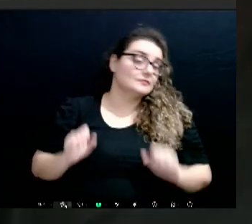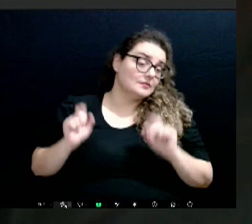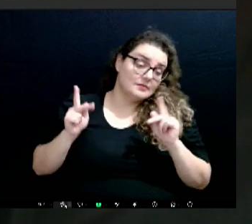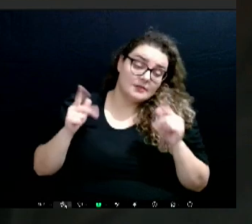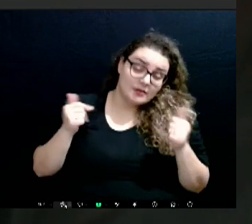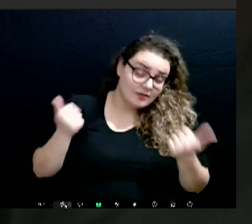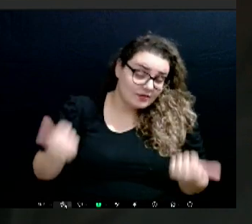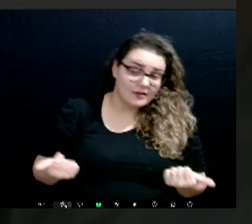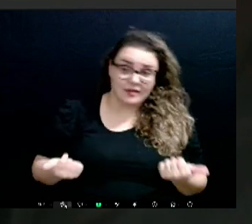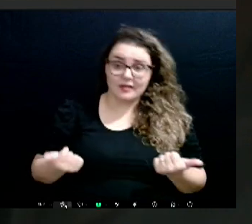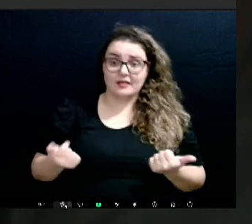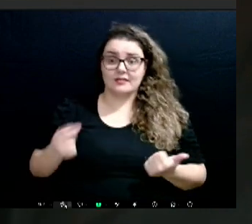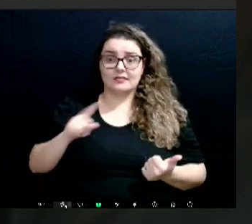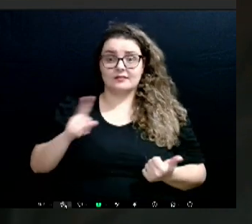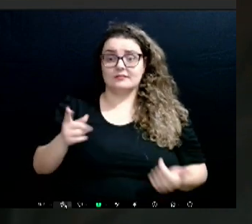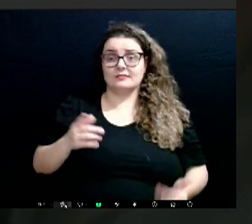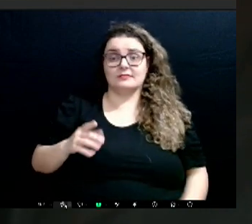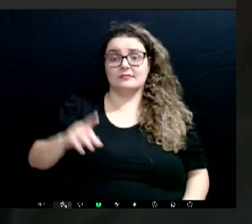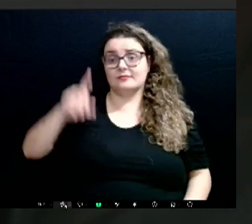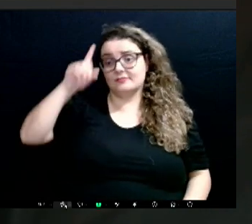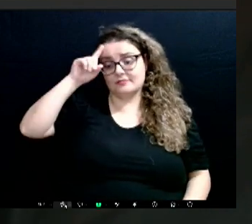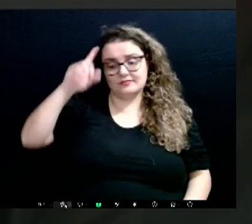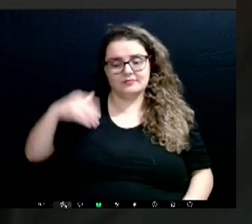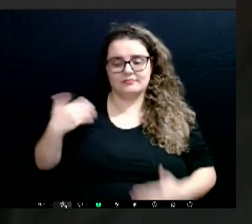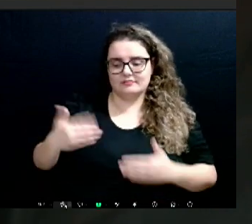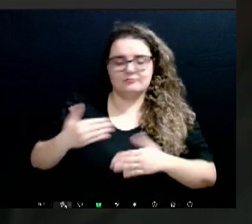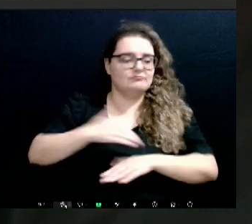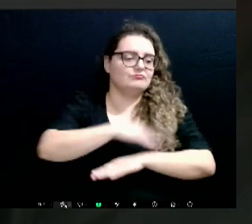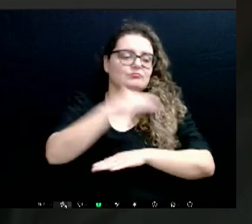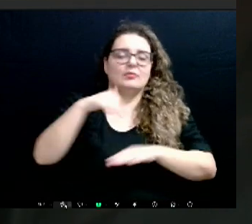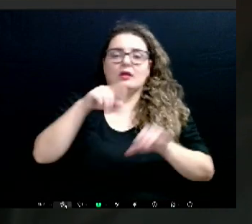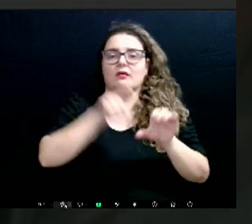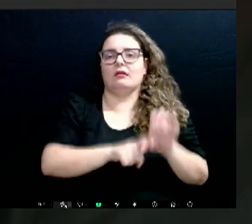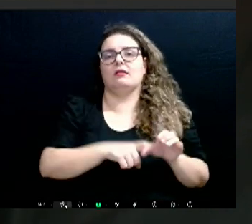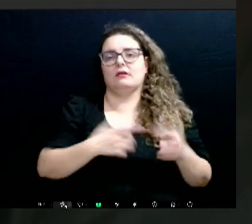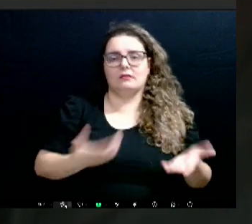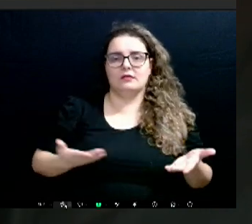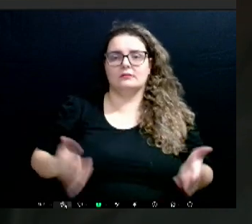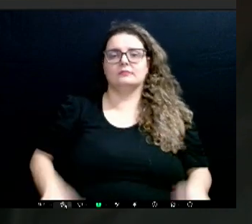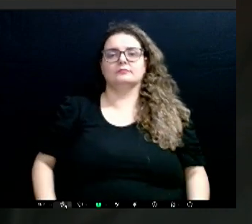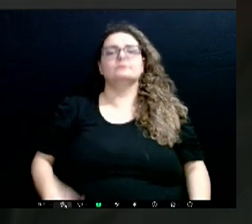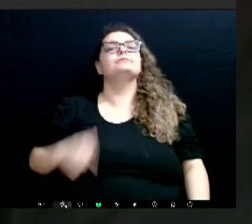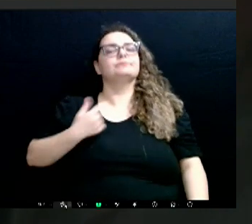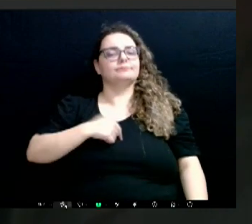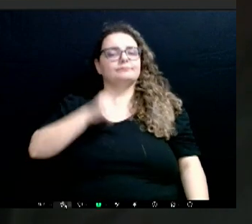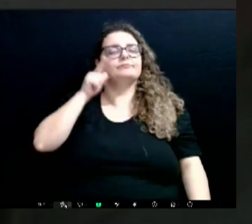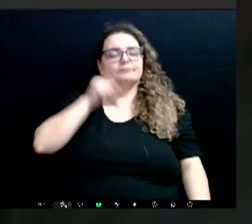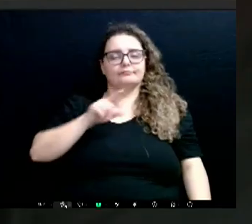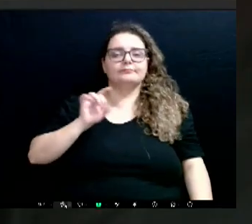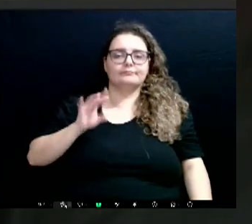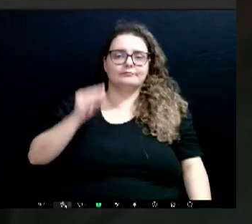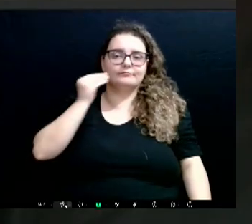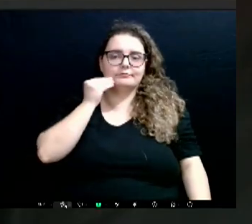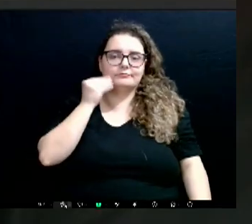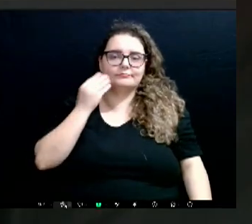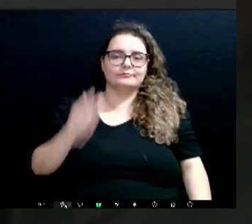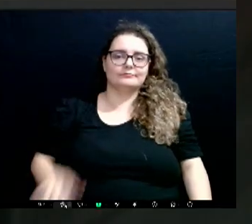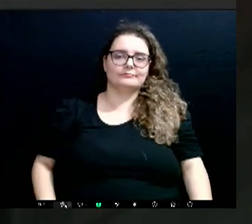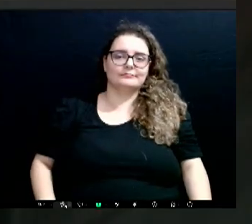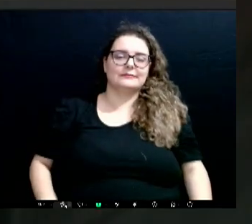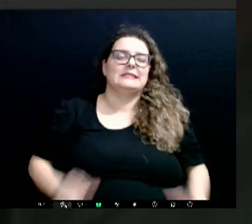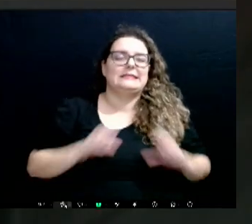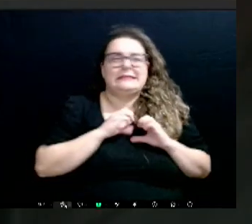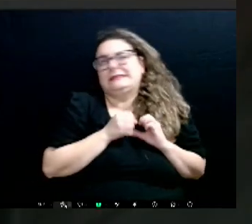não ficar o tempo todo dependente disso. E a gente consegue, é só a gente tentar. Dá uma dorzinha no coração, mas que a gente consegue,